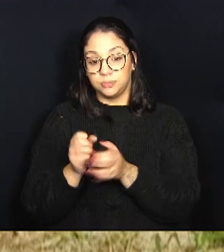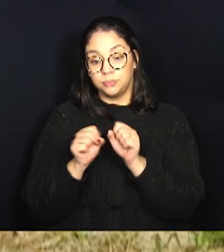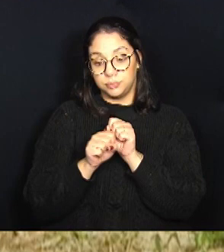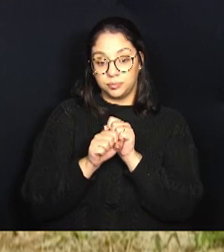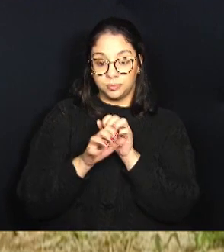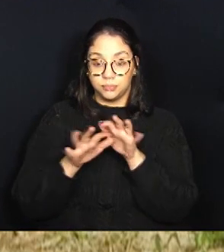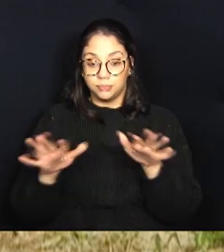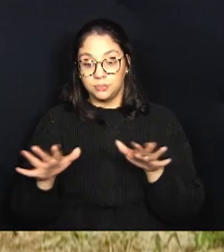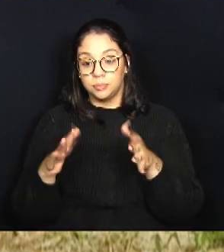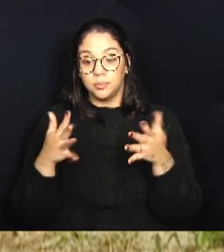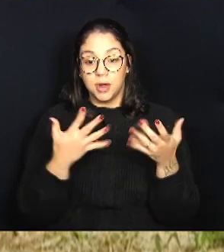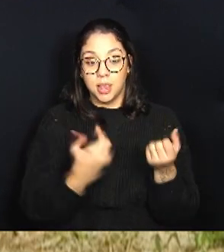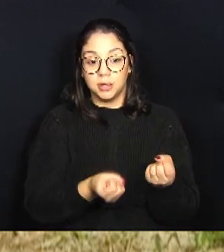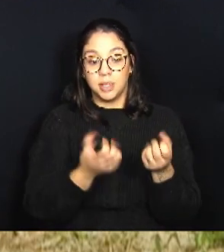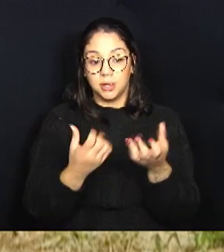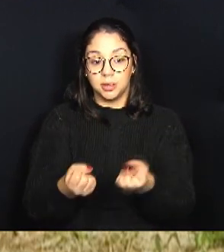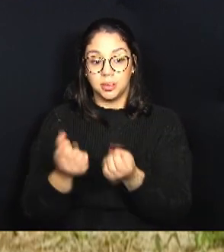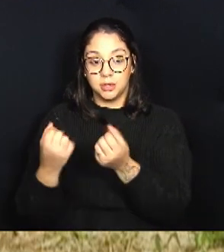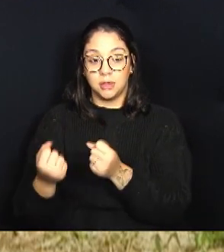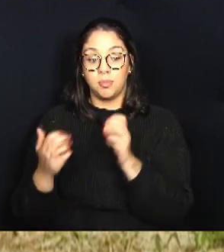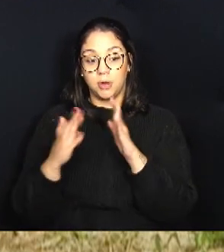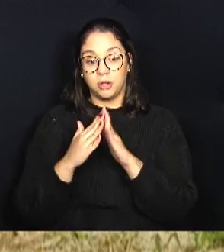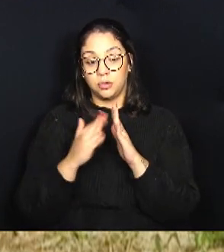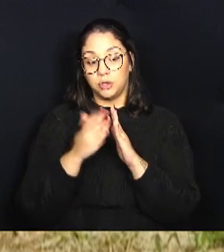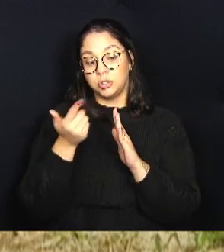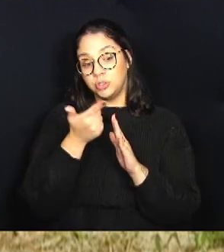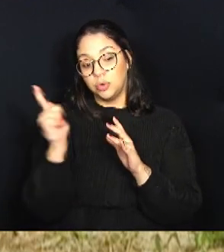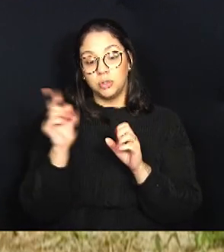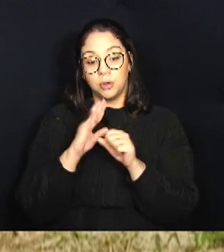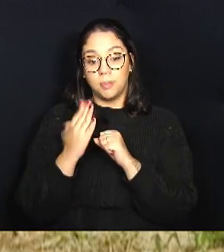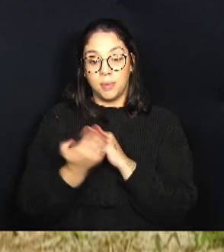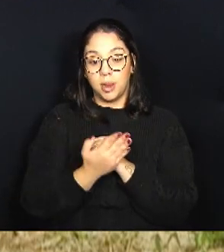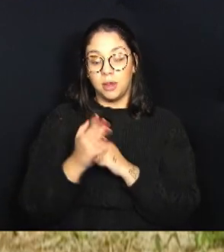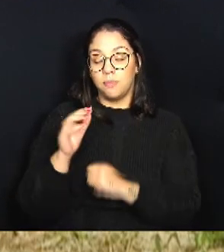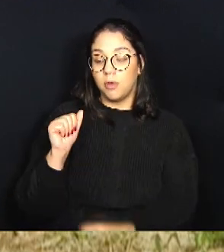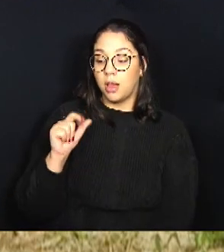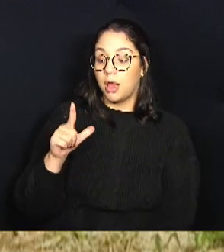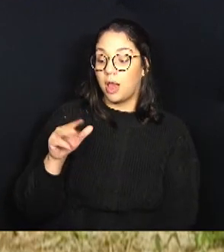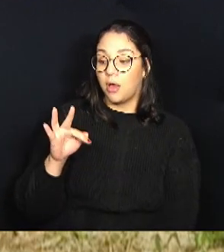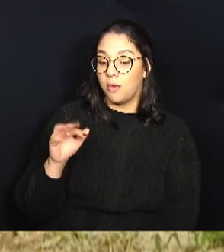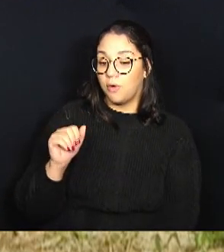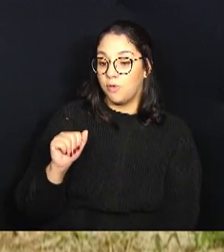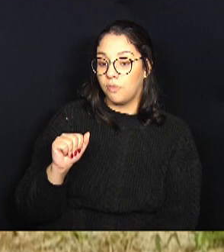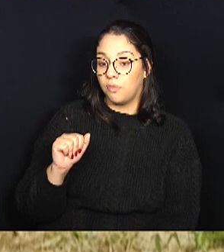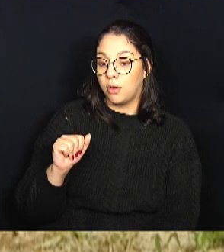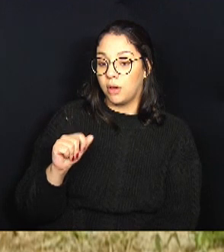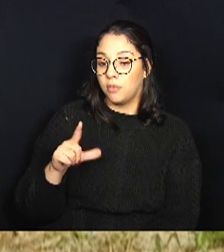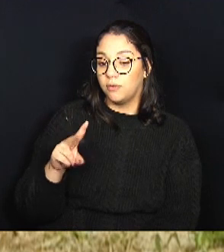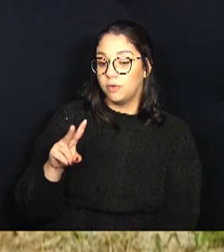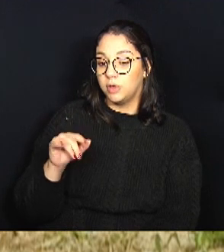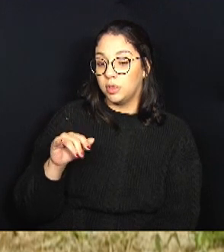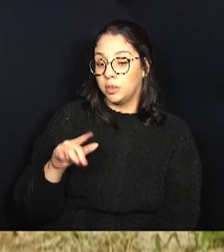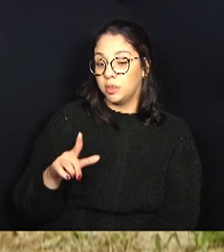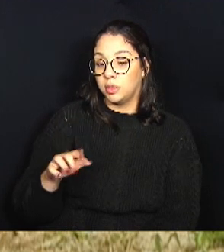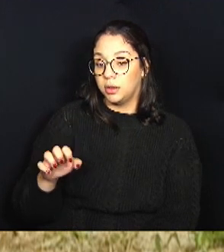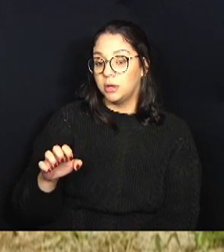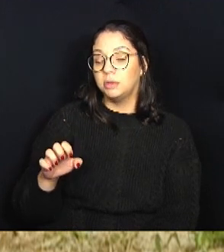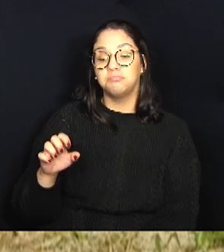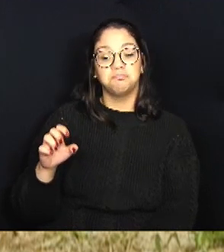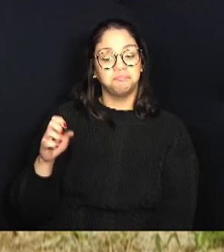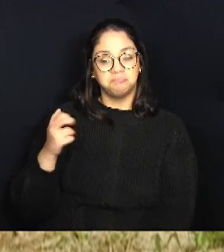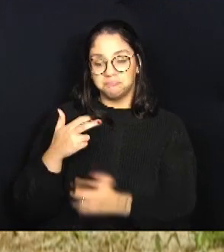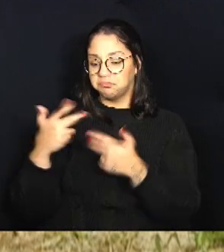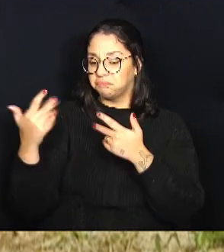com a adesão de moradores de outros bairros, como Alphaville, Sousas, Barão Geraldo, Xangri-Lá, Parque